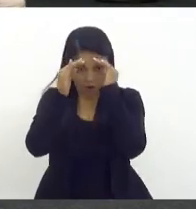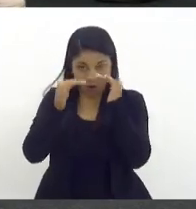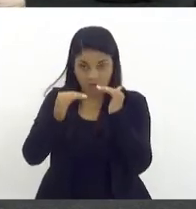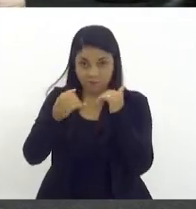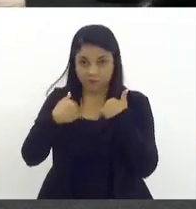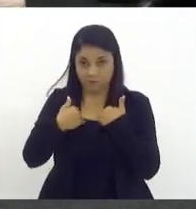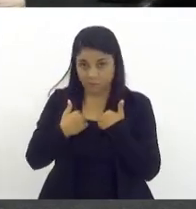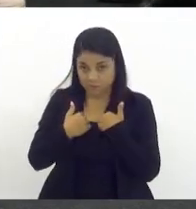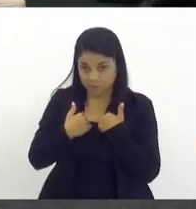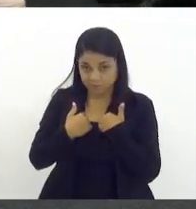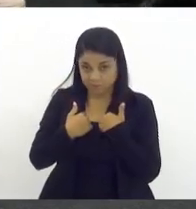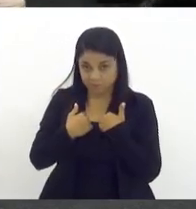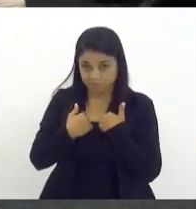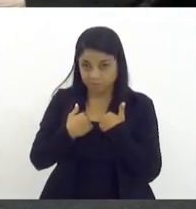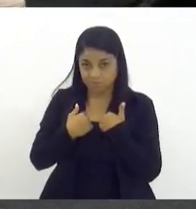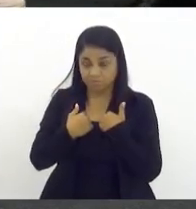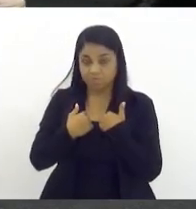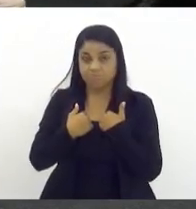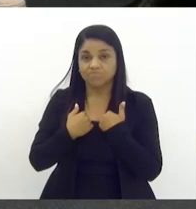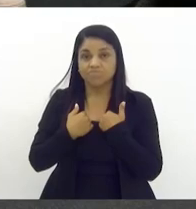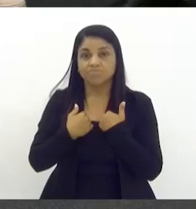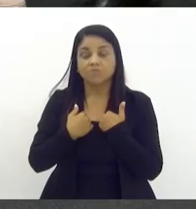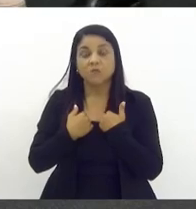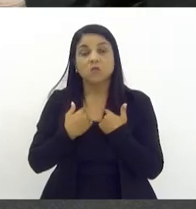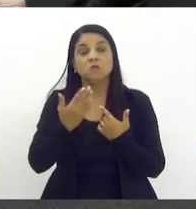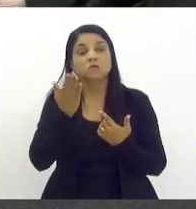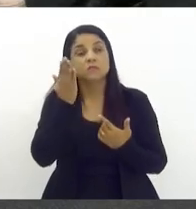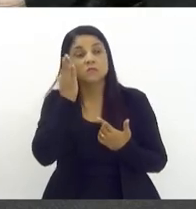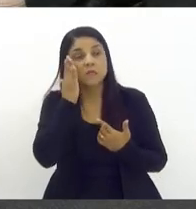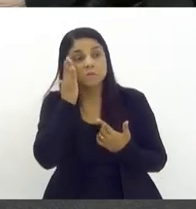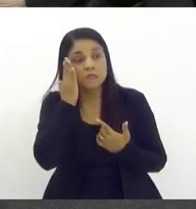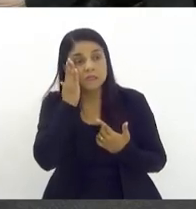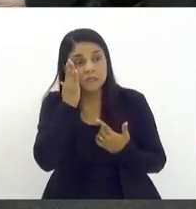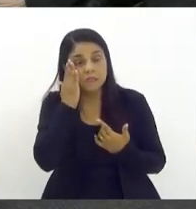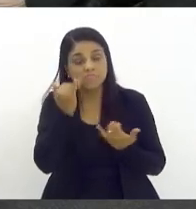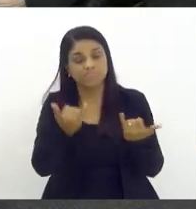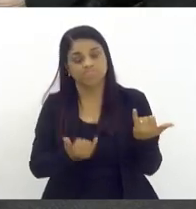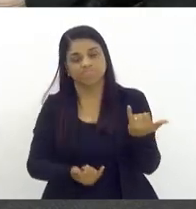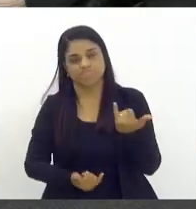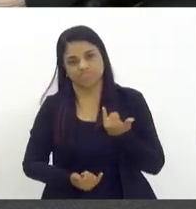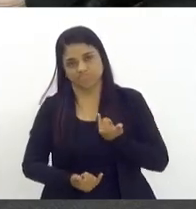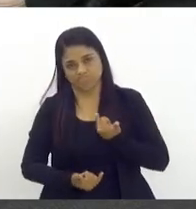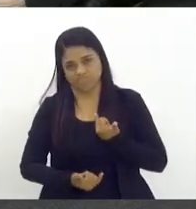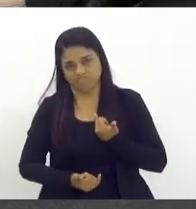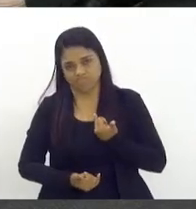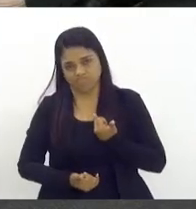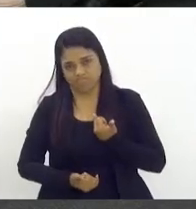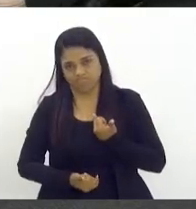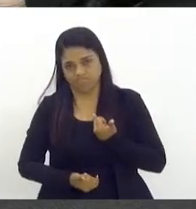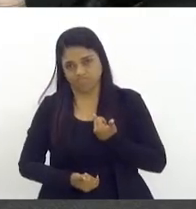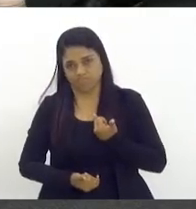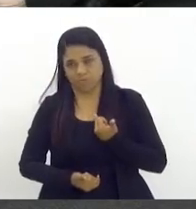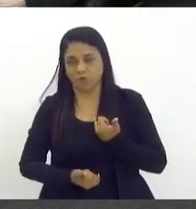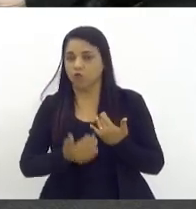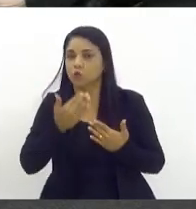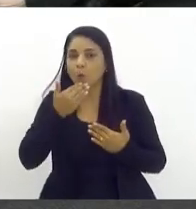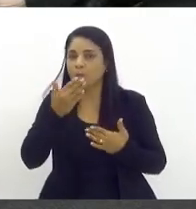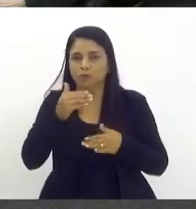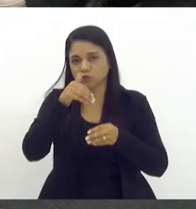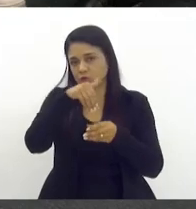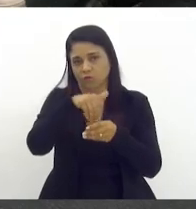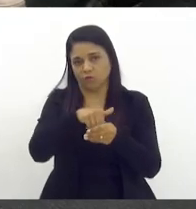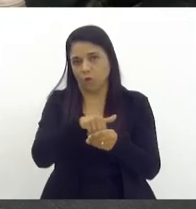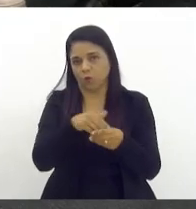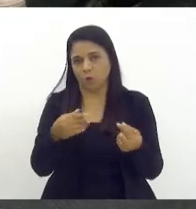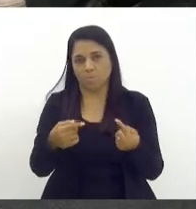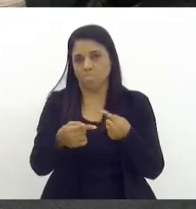por consideração só e somente, eu deveria ter sido comunicado. Não estou pedindo voto divergente, não